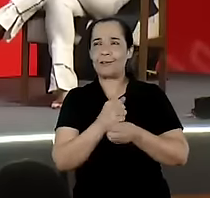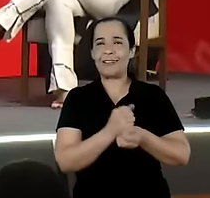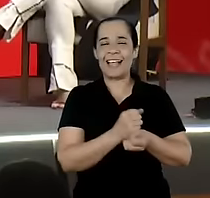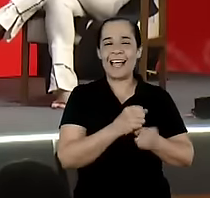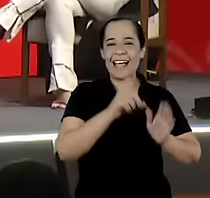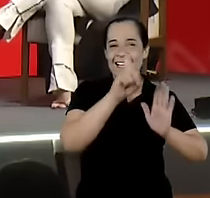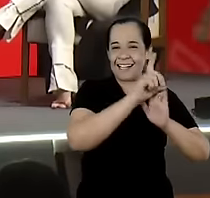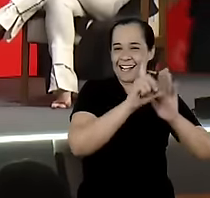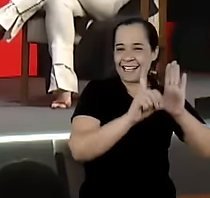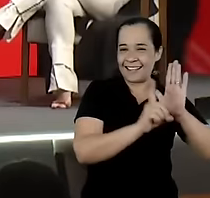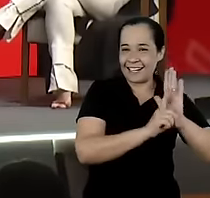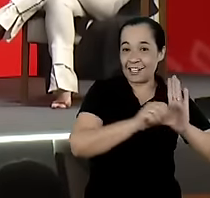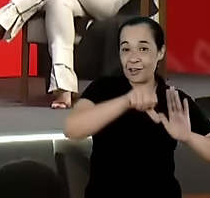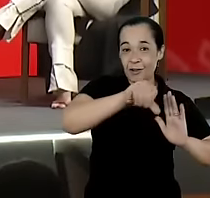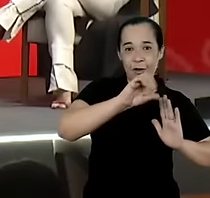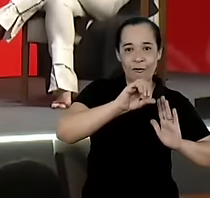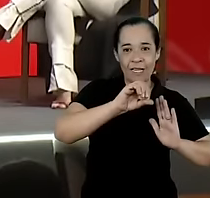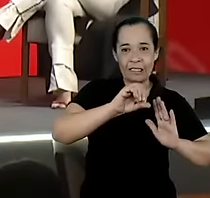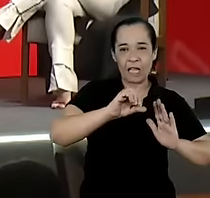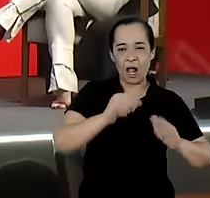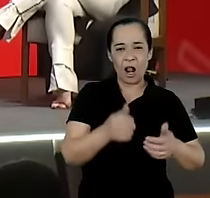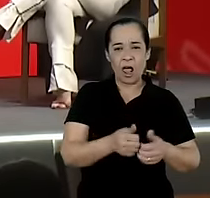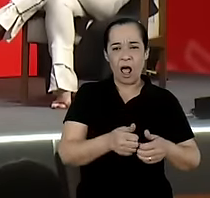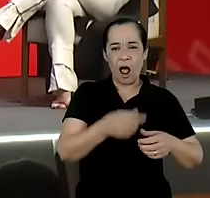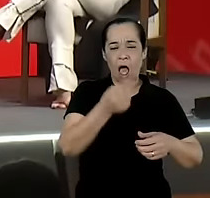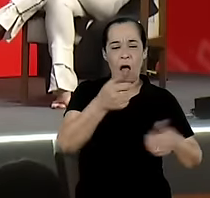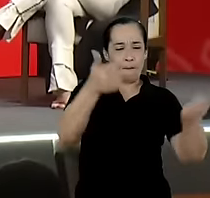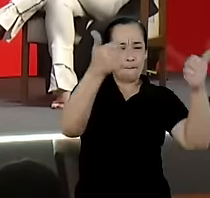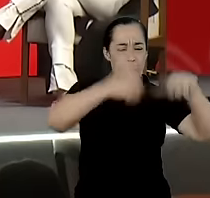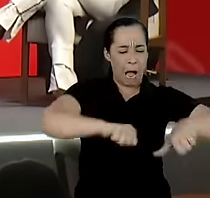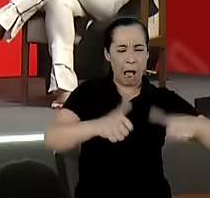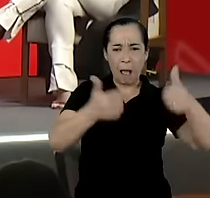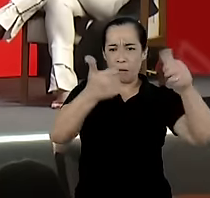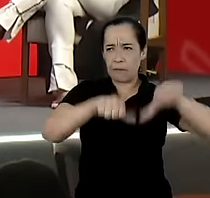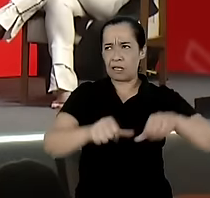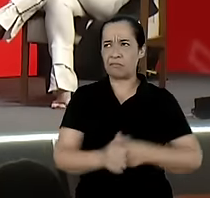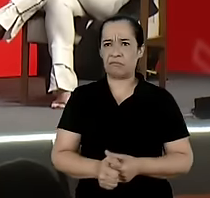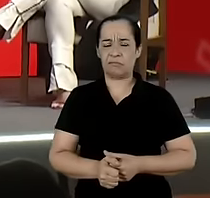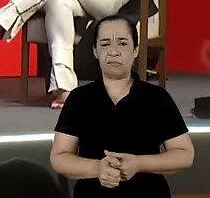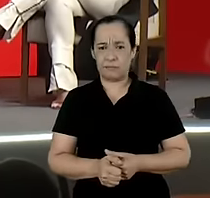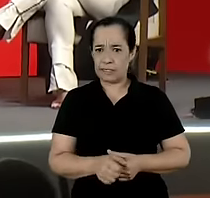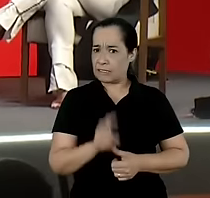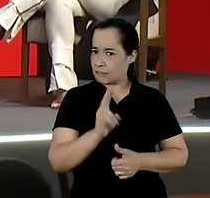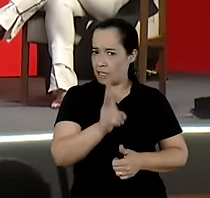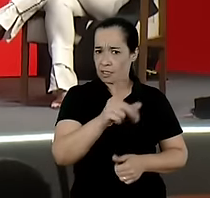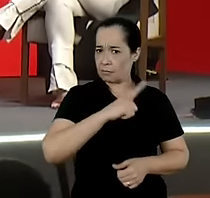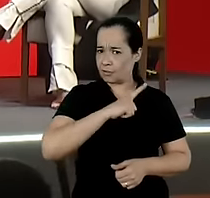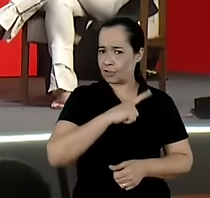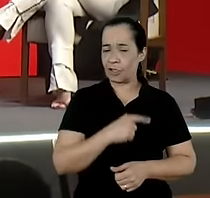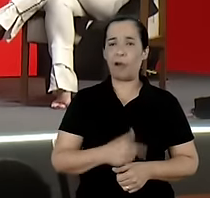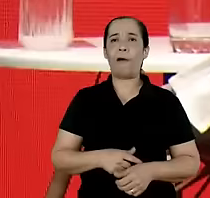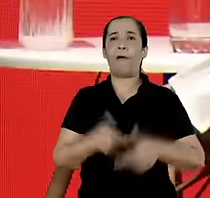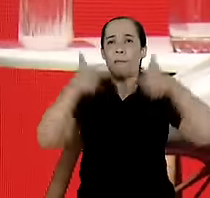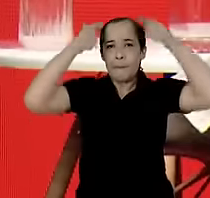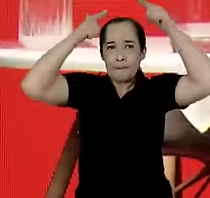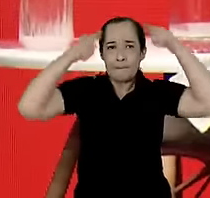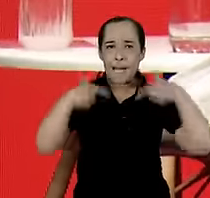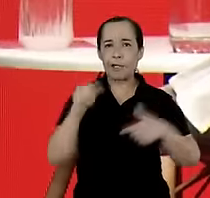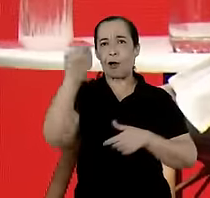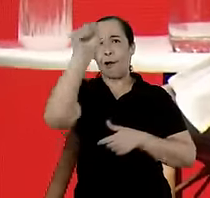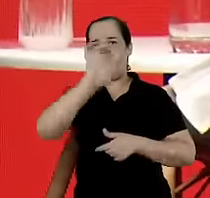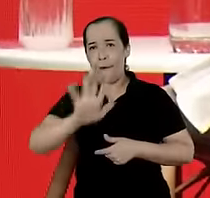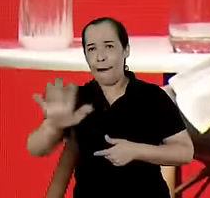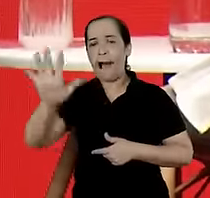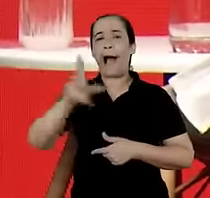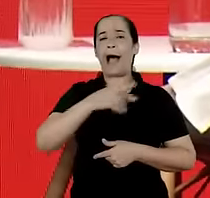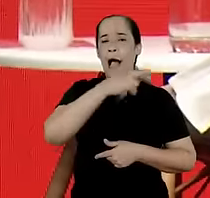atrás da outra né o o a exceção eraa não ter crise né Então seja crise do México crise da Ásia crise da Rússia crise